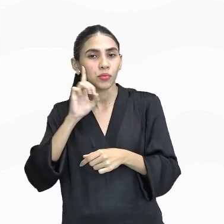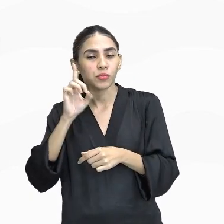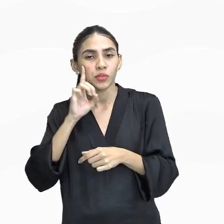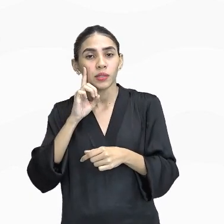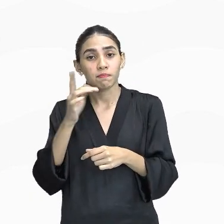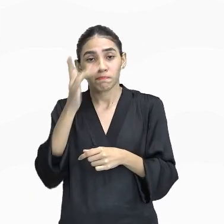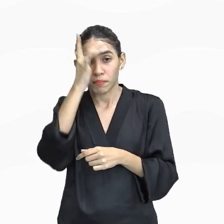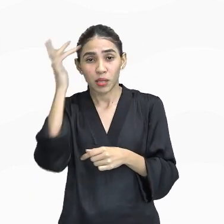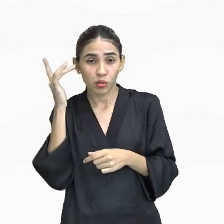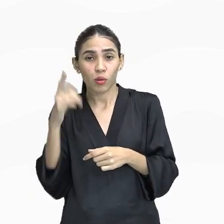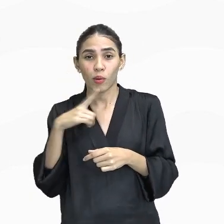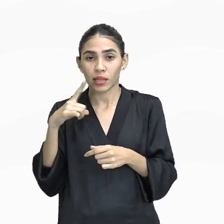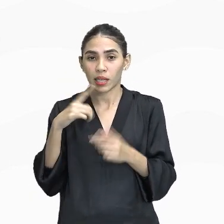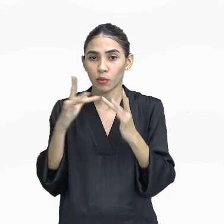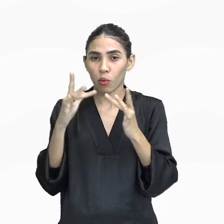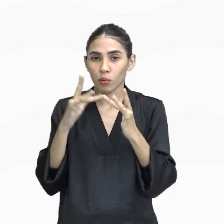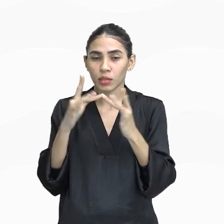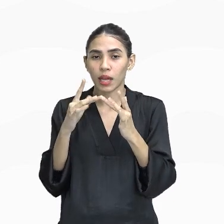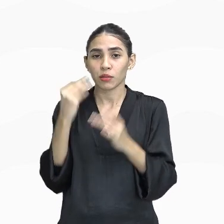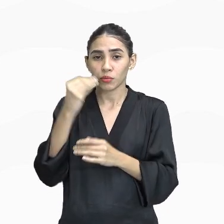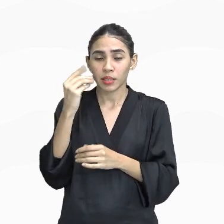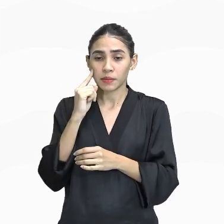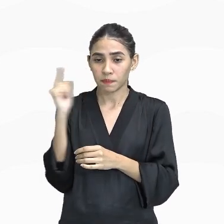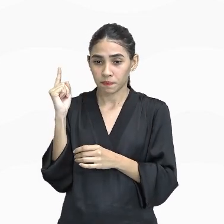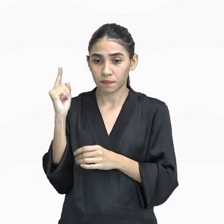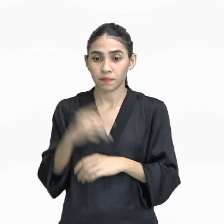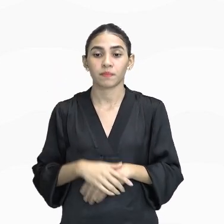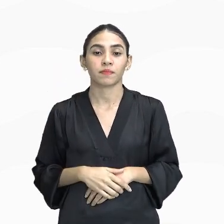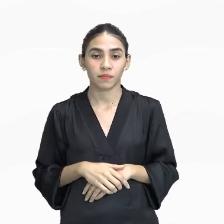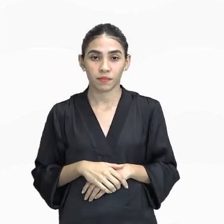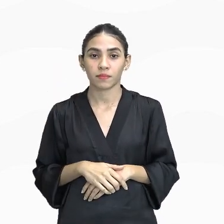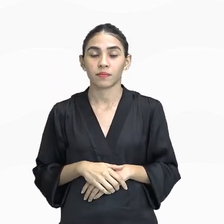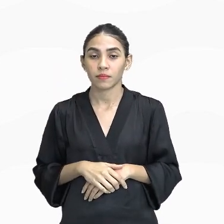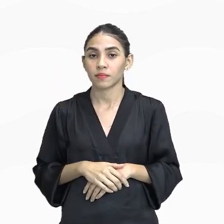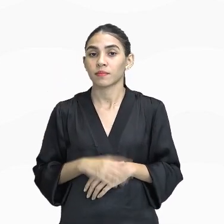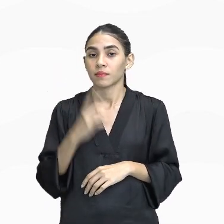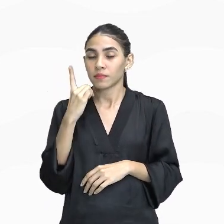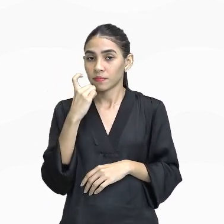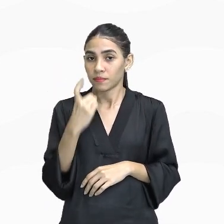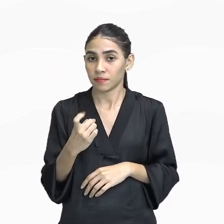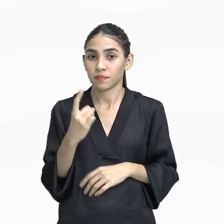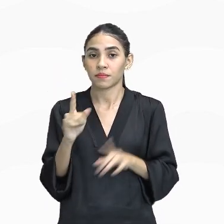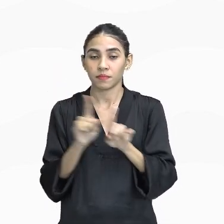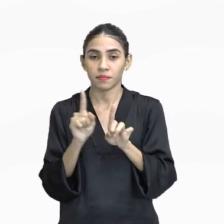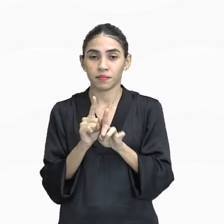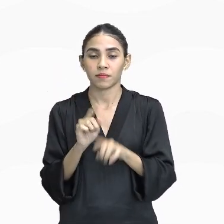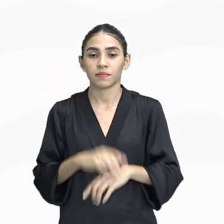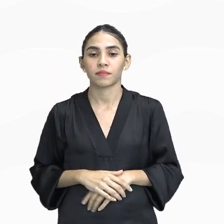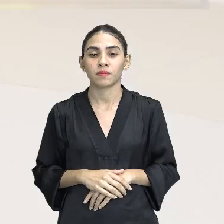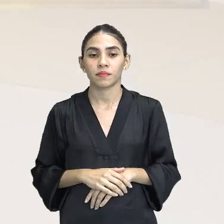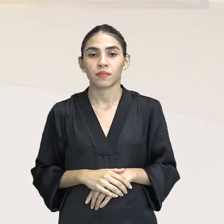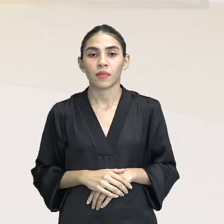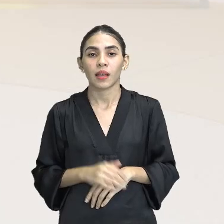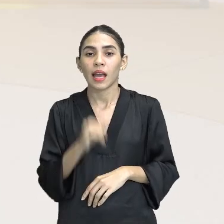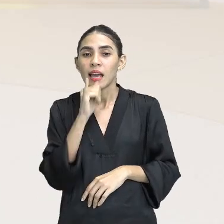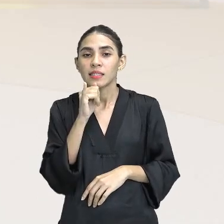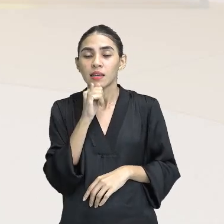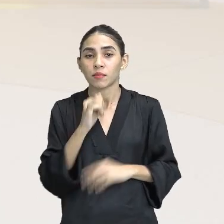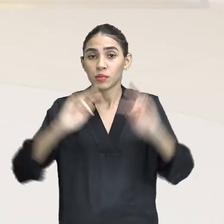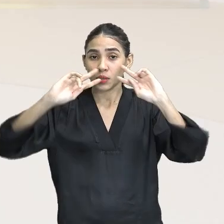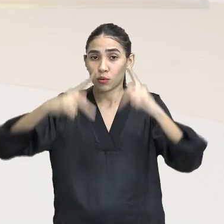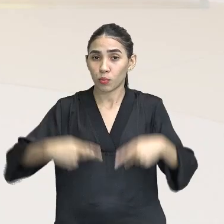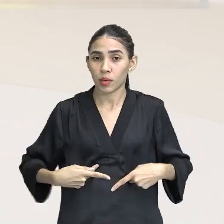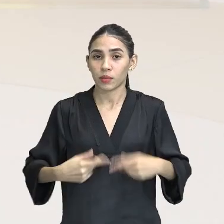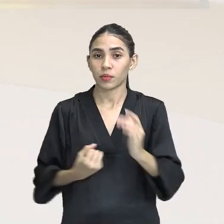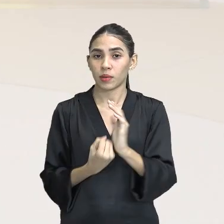desses trabalhadores. Exatamente, professora. E você falou uma coisa interessante que a gente vai ver aqui, né? Quando o homem, ele